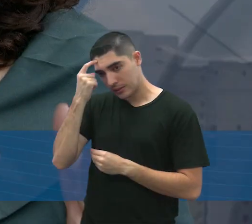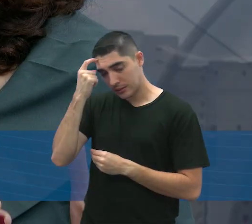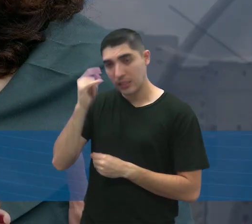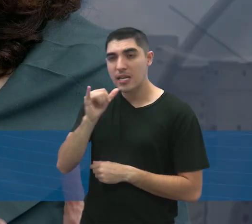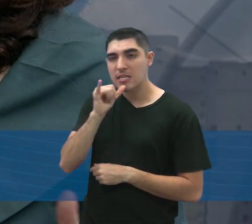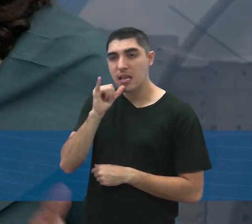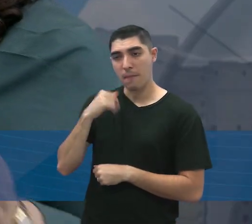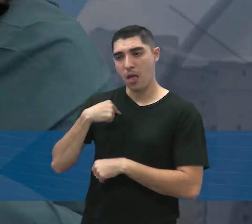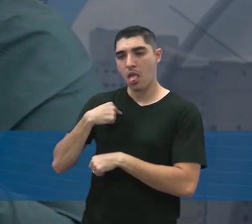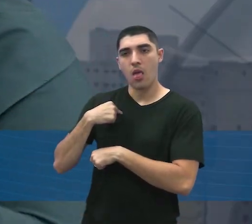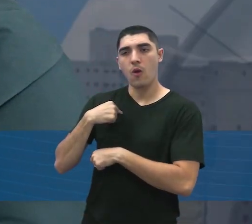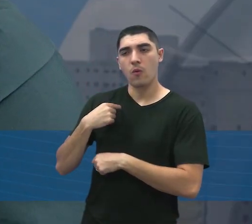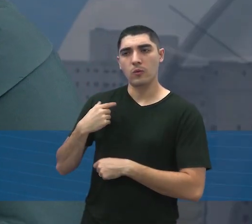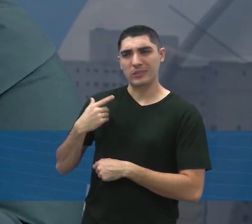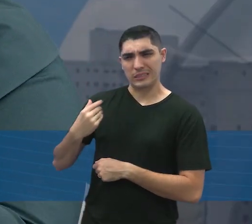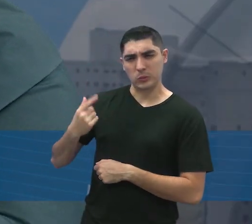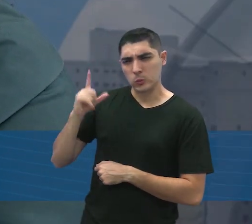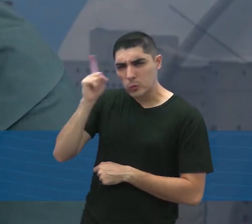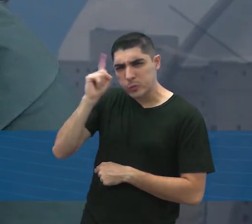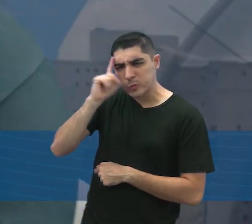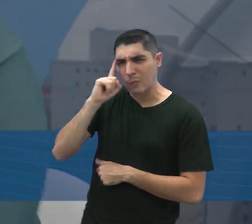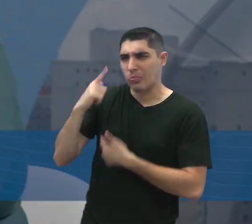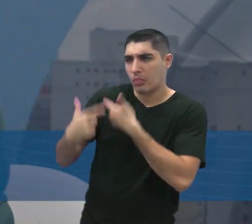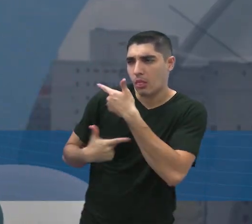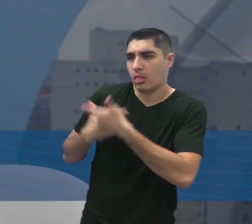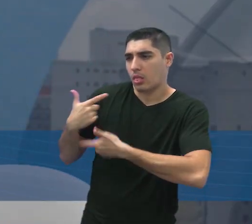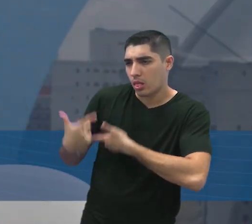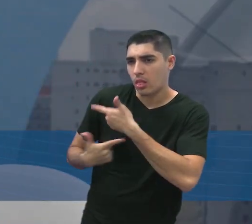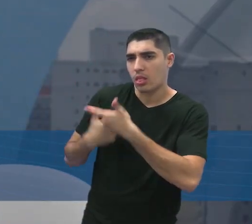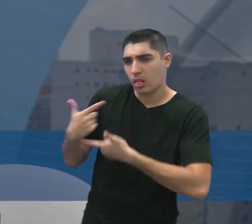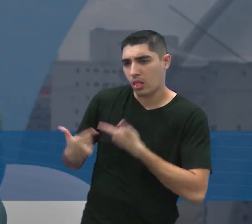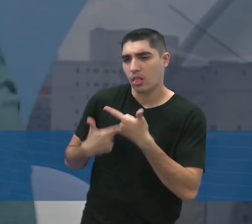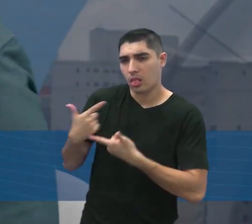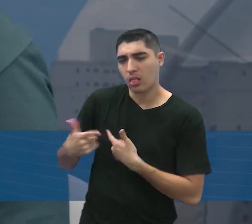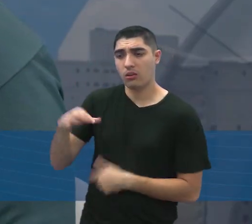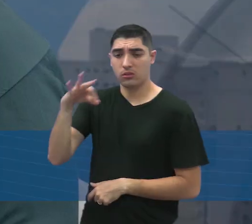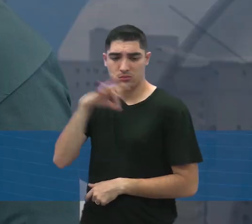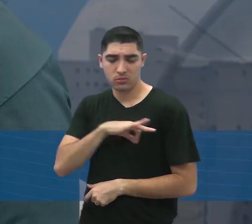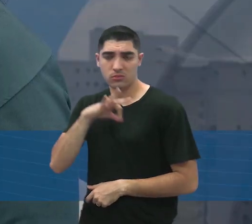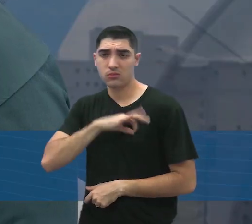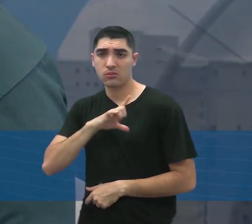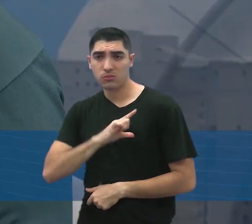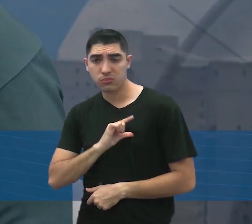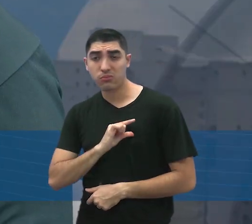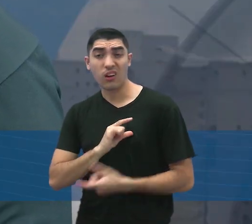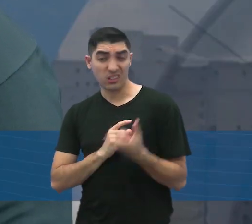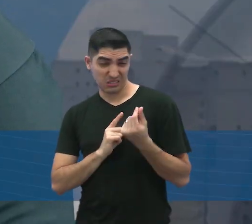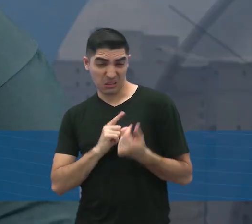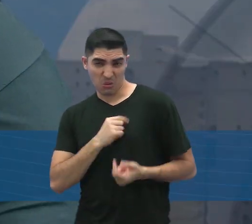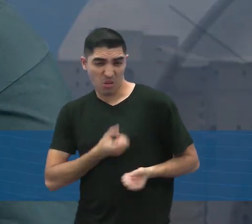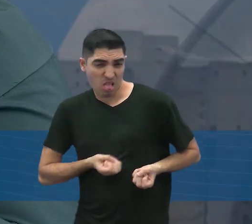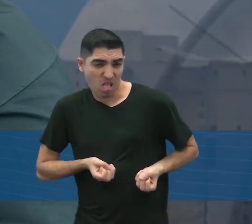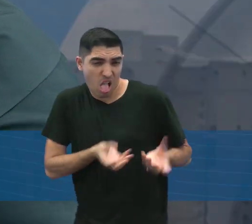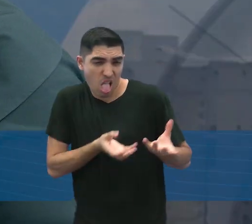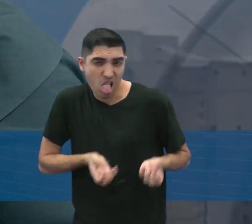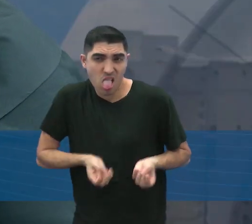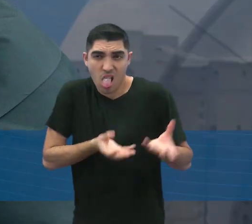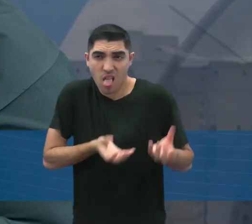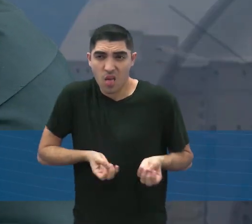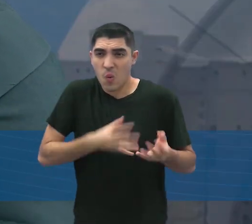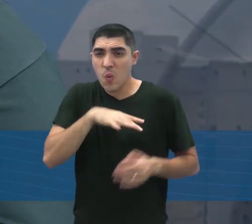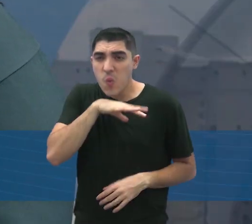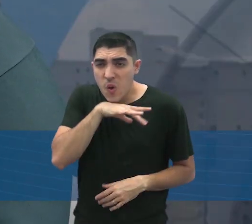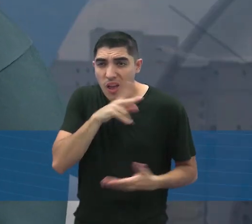troco horas de vida por trabalho e trabalho por dinheiro. Quando eu gasto mal o meu dinheiro, no final eu